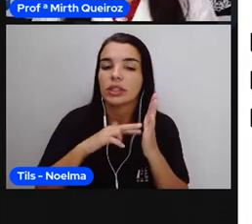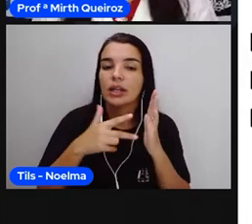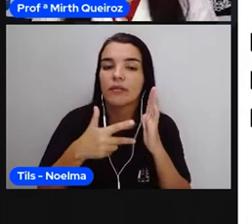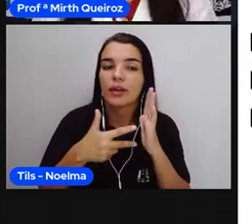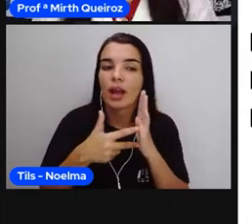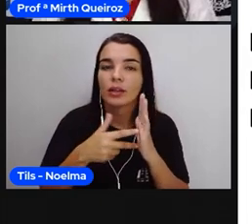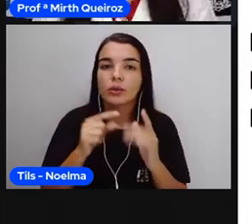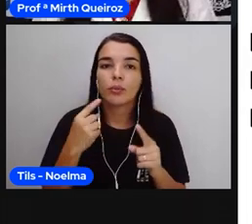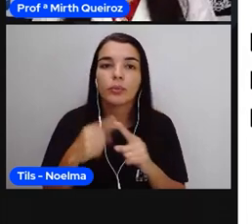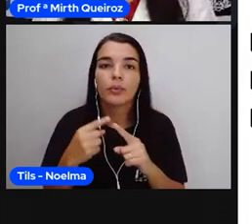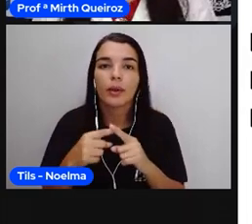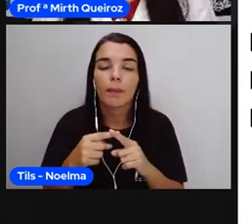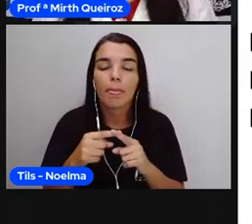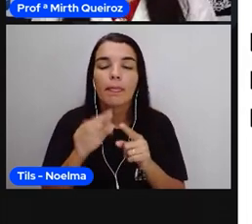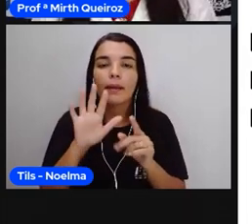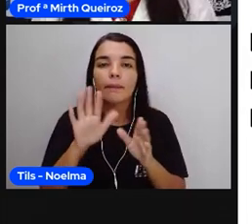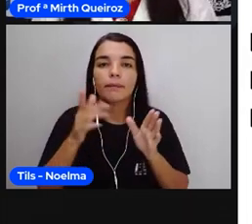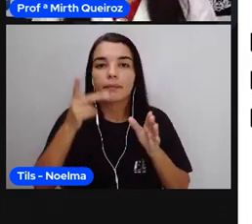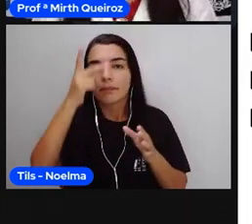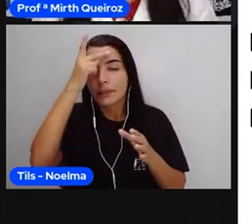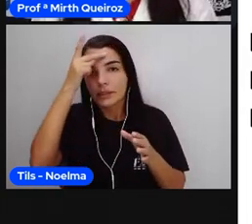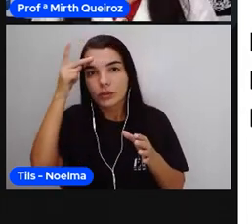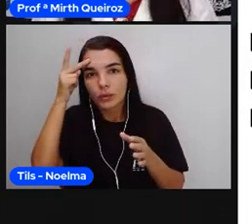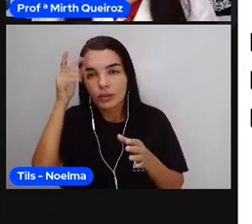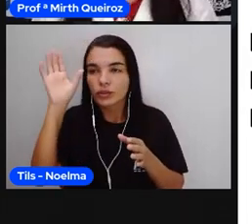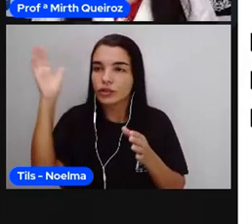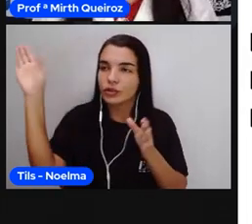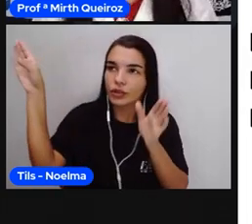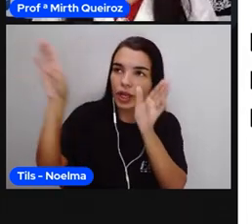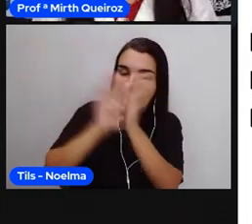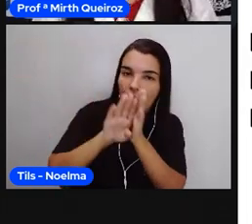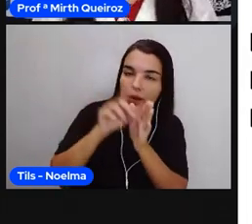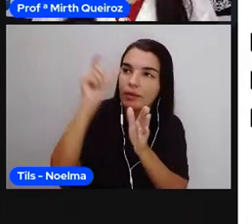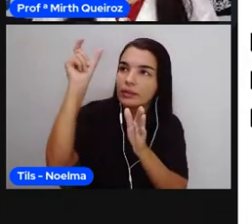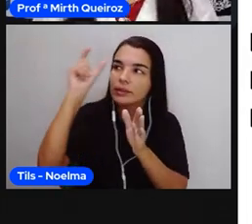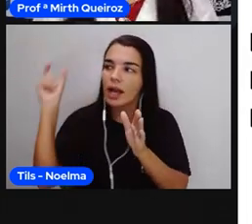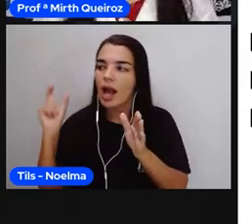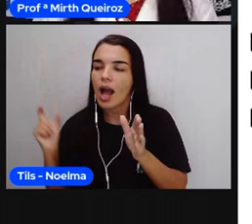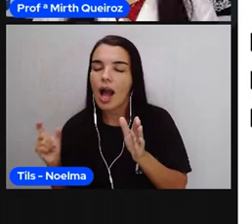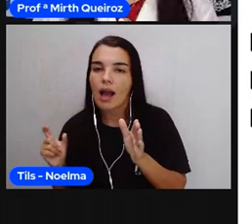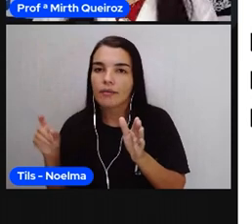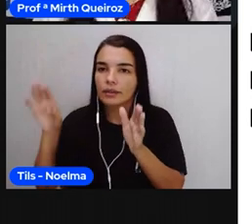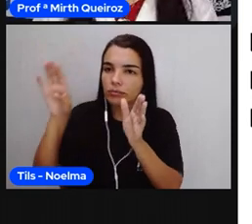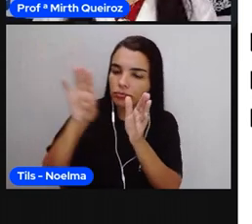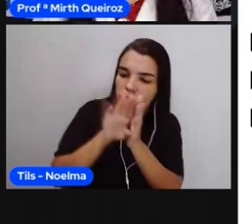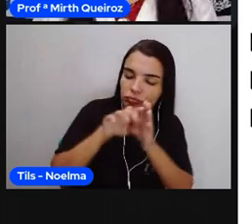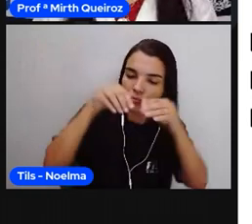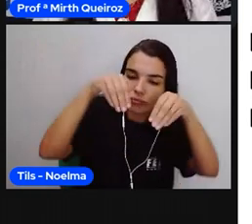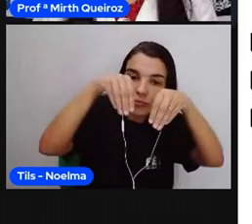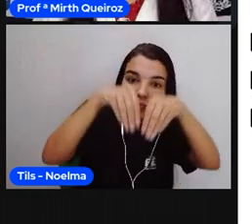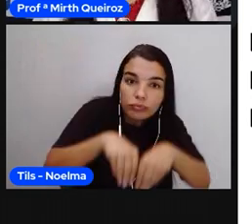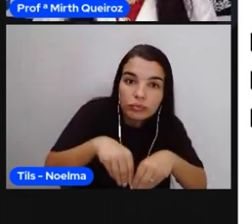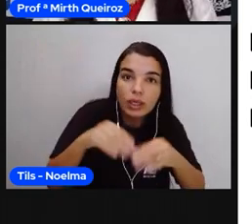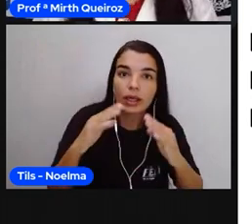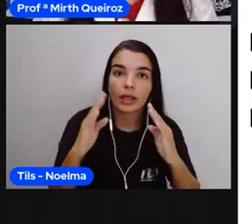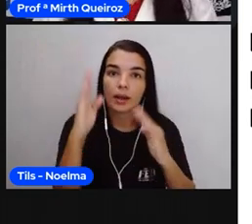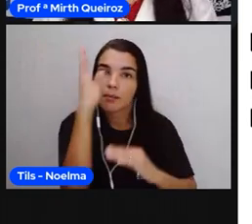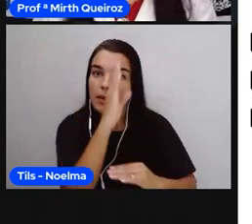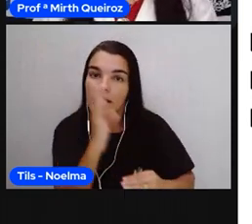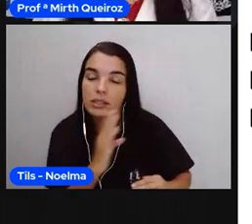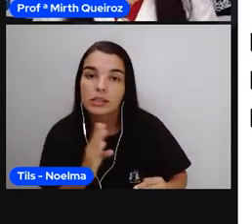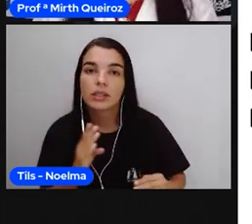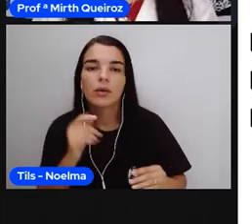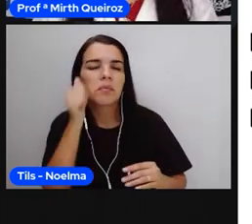os escravos da África. Aqui, esses escravos se relacionavam com outros escravos, a